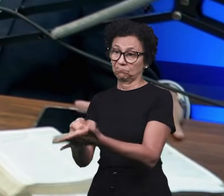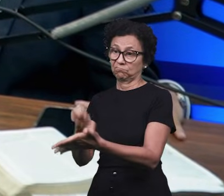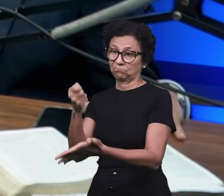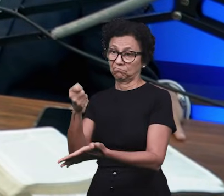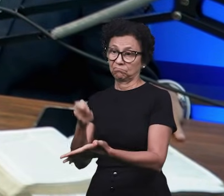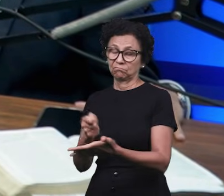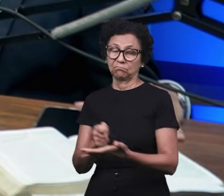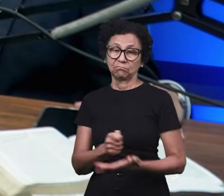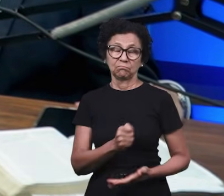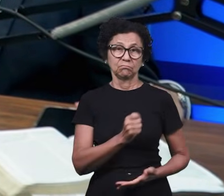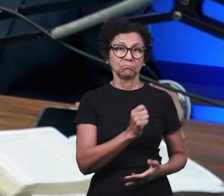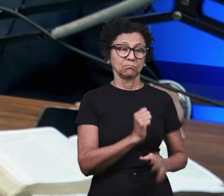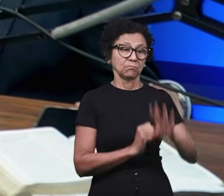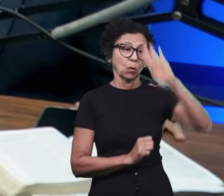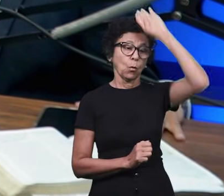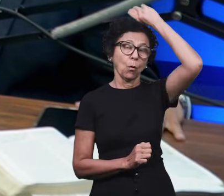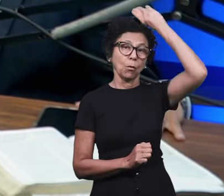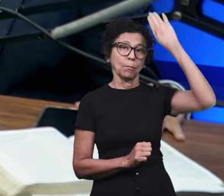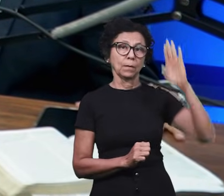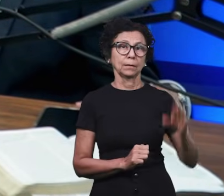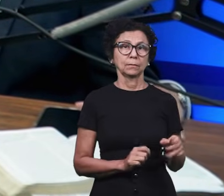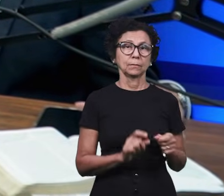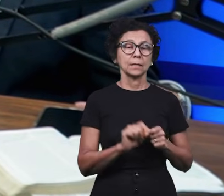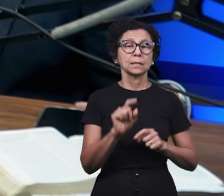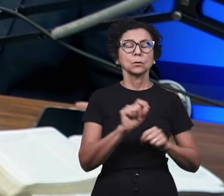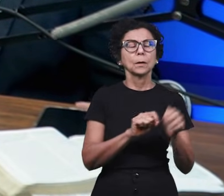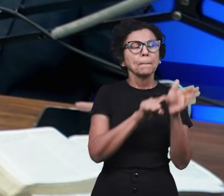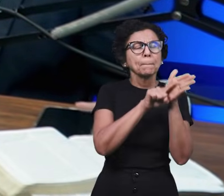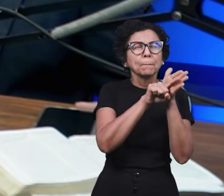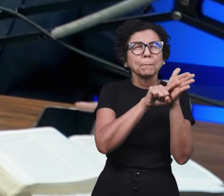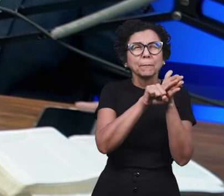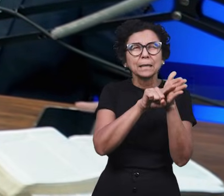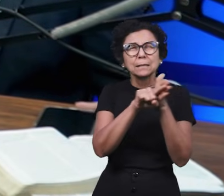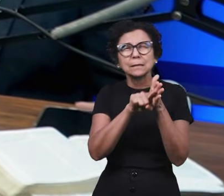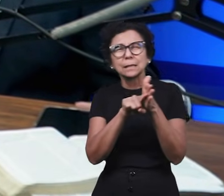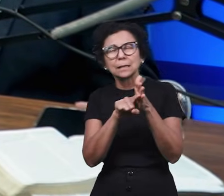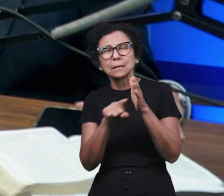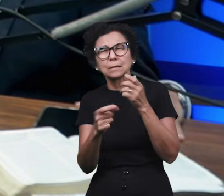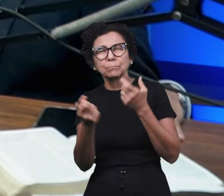romanos faziam? Primeiro, eles faziam censos de tempos em